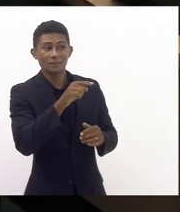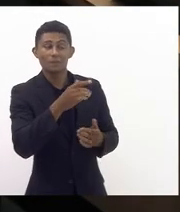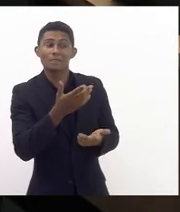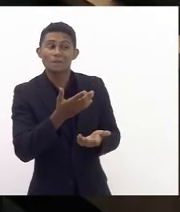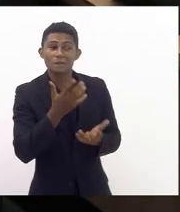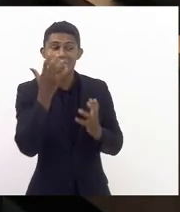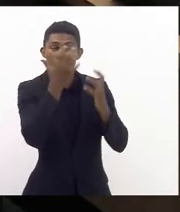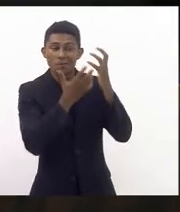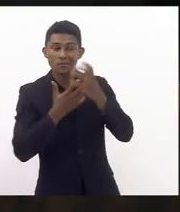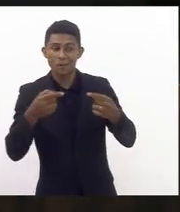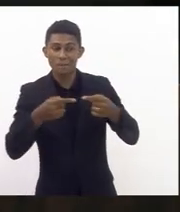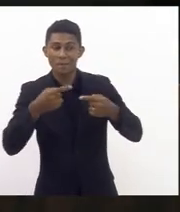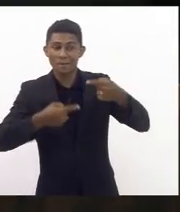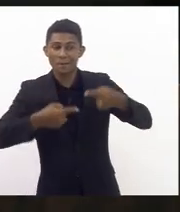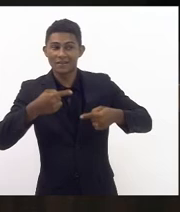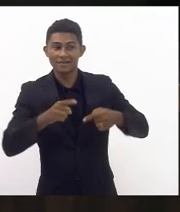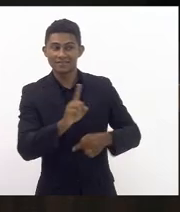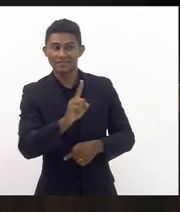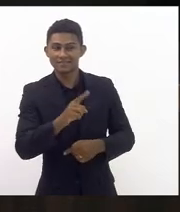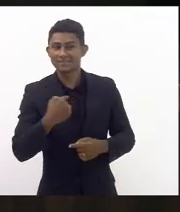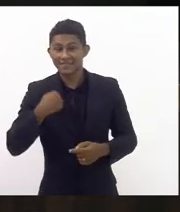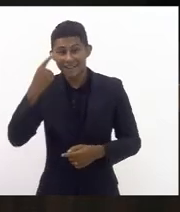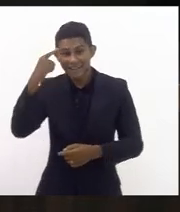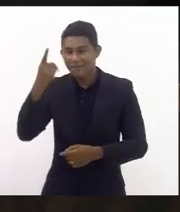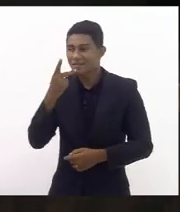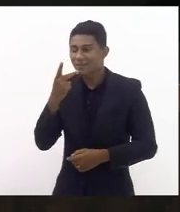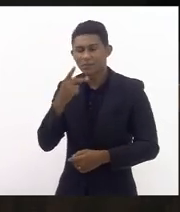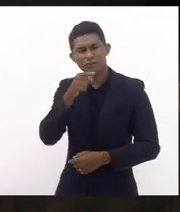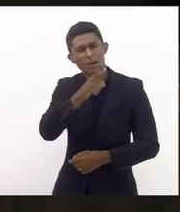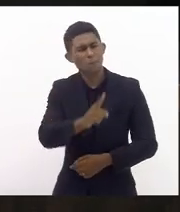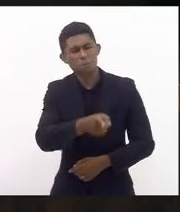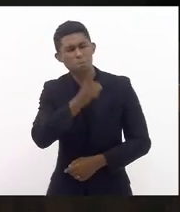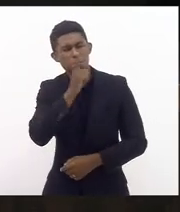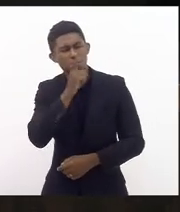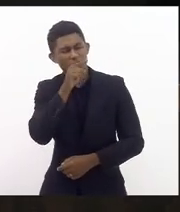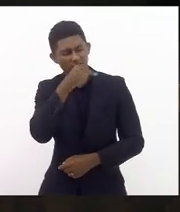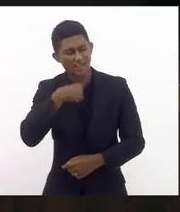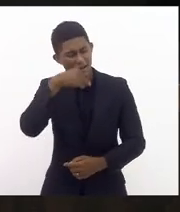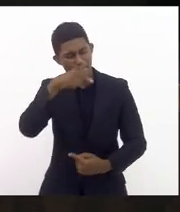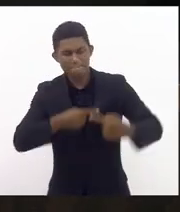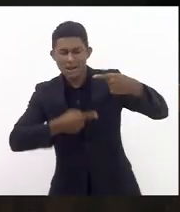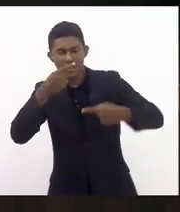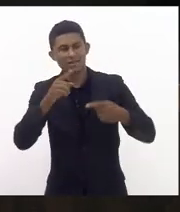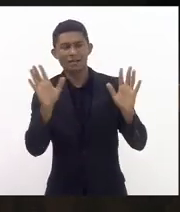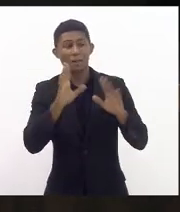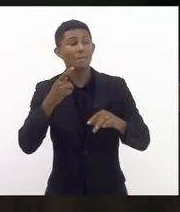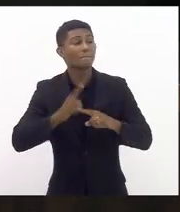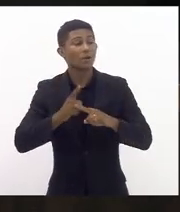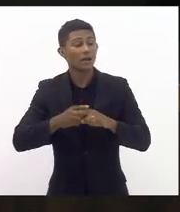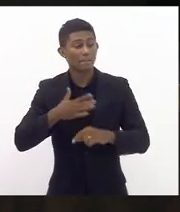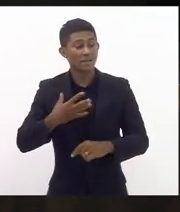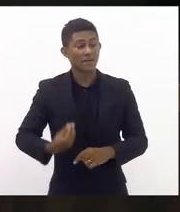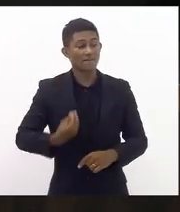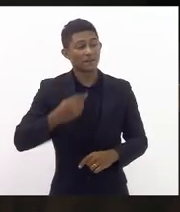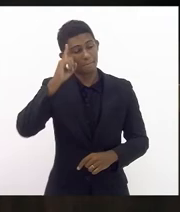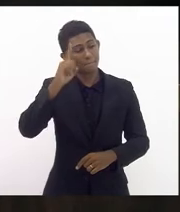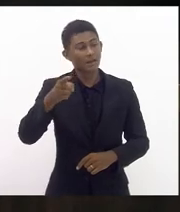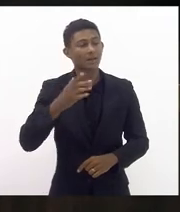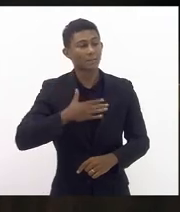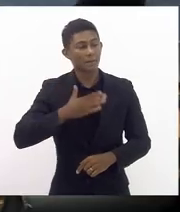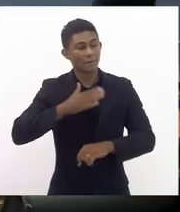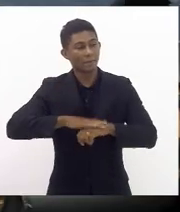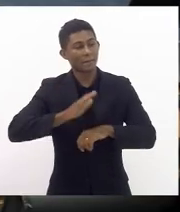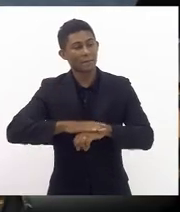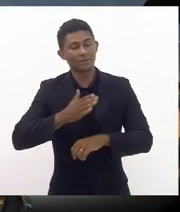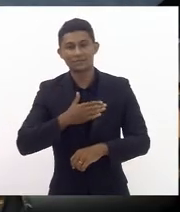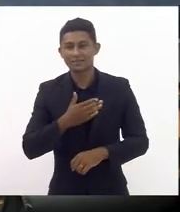politicamente correta. Mas ele diz, cala a boca, Zé Bedeu, não se meta comigo, porque na minha vida quem manda sou eu.